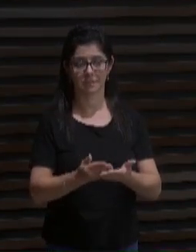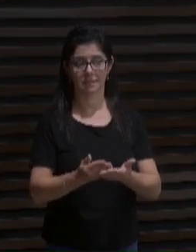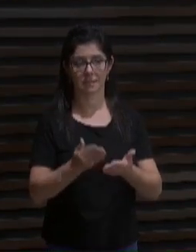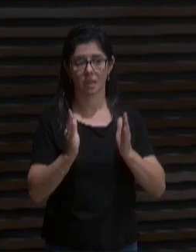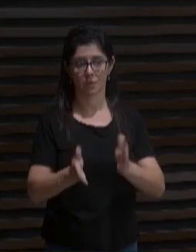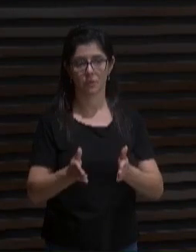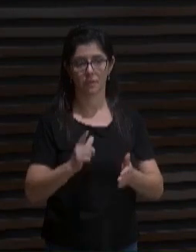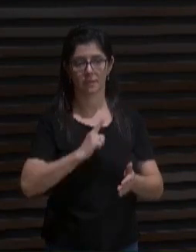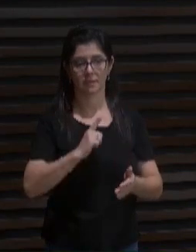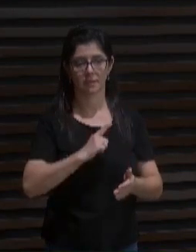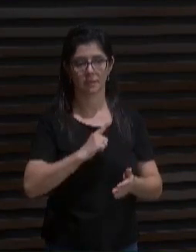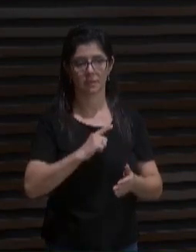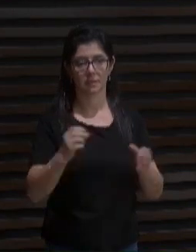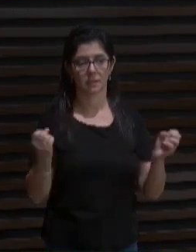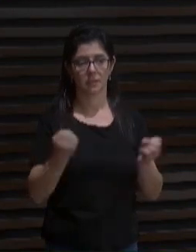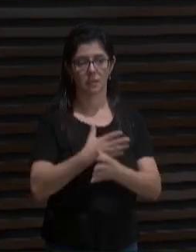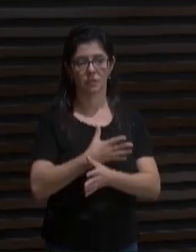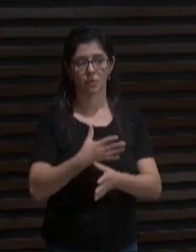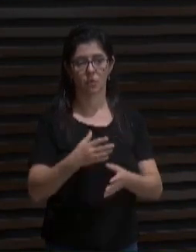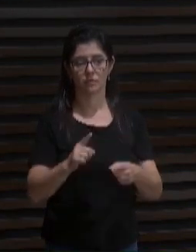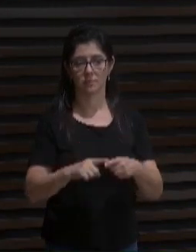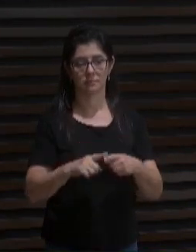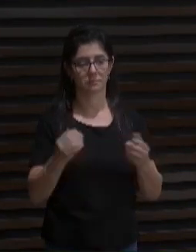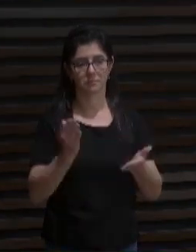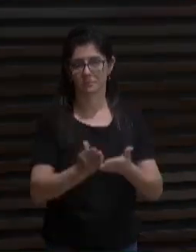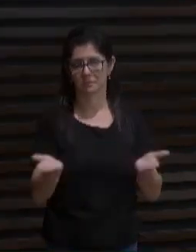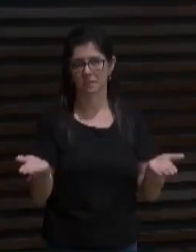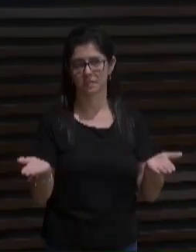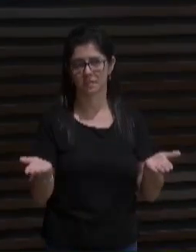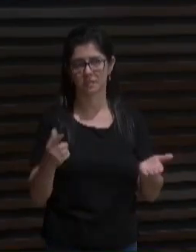É? Tem, mas tem.